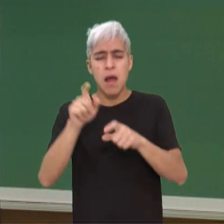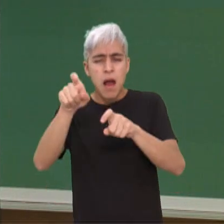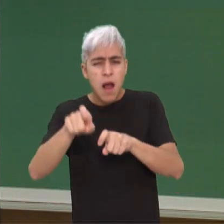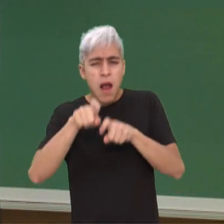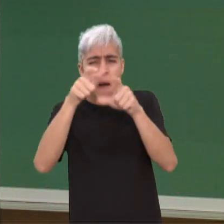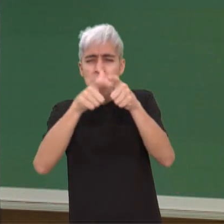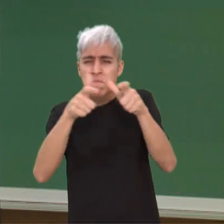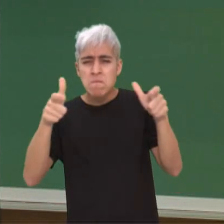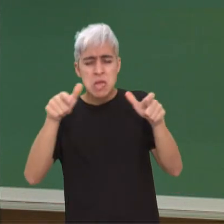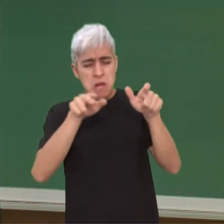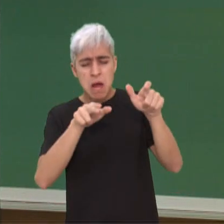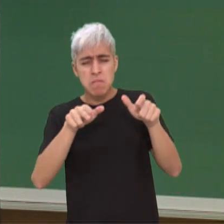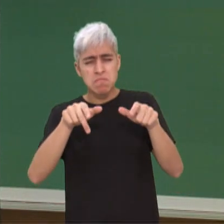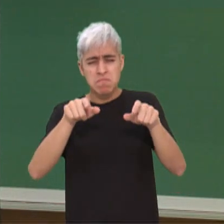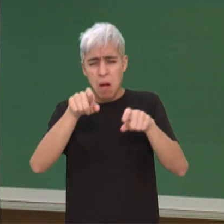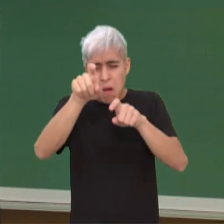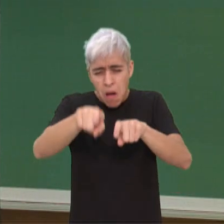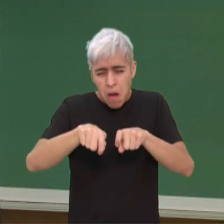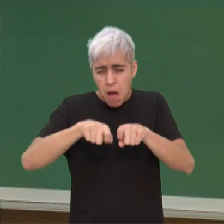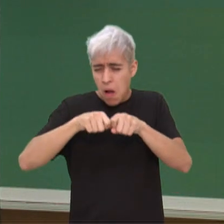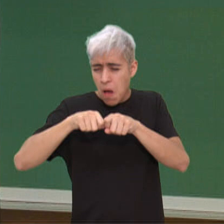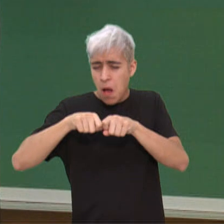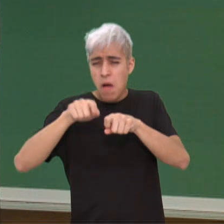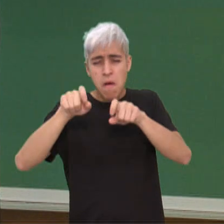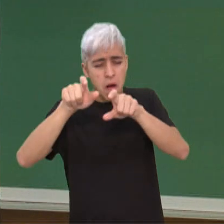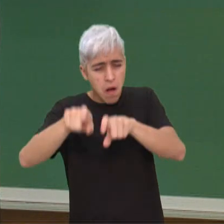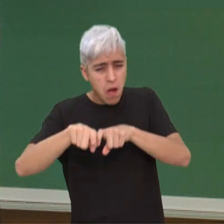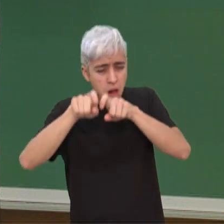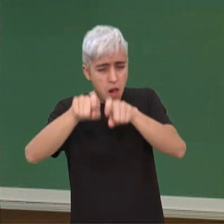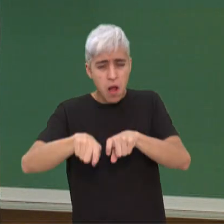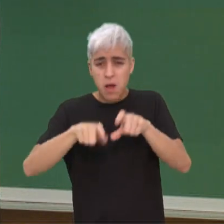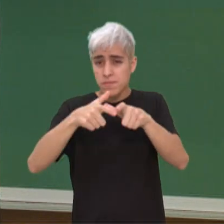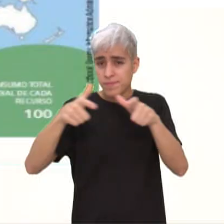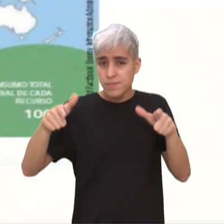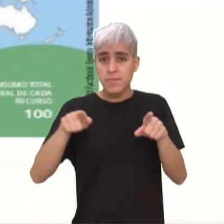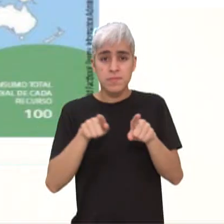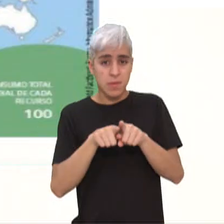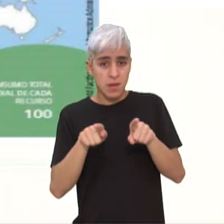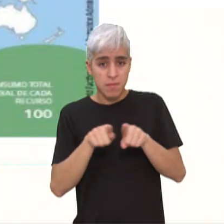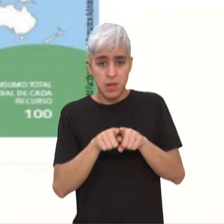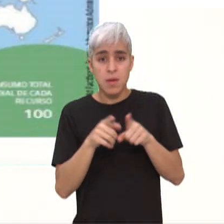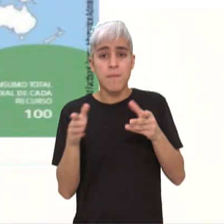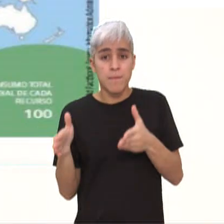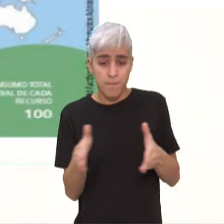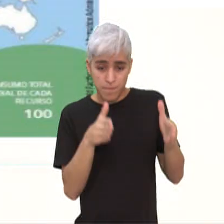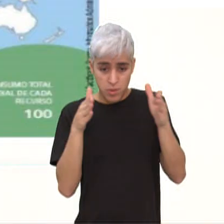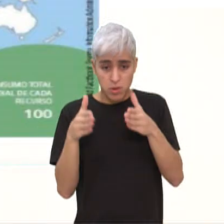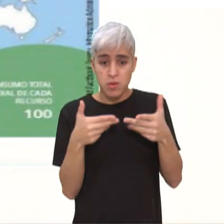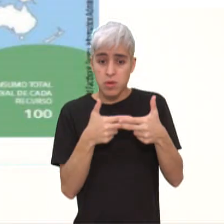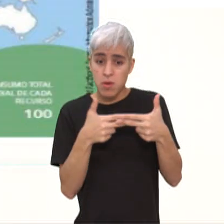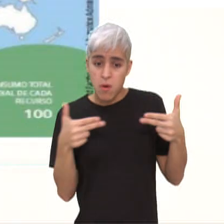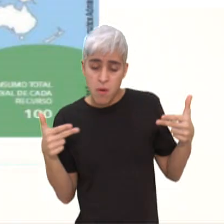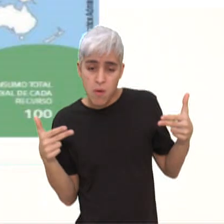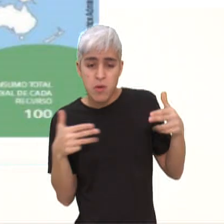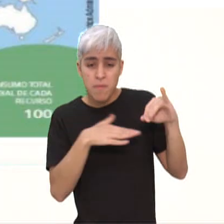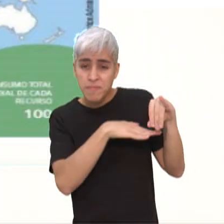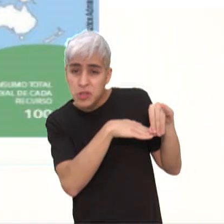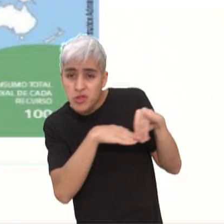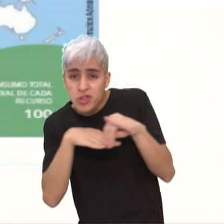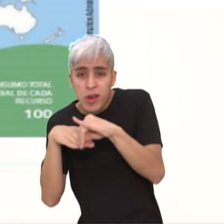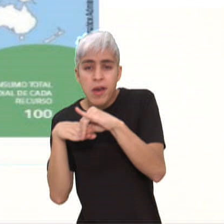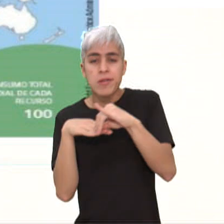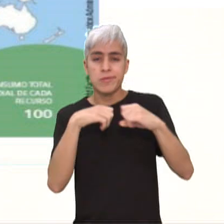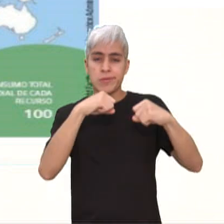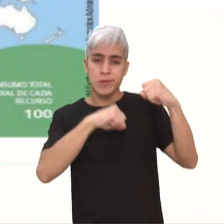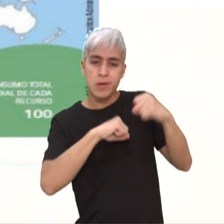agrícolas, a produção dos bens industriais